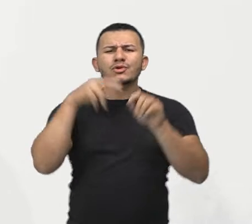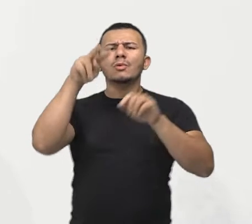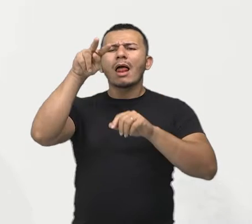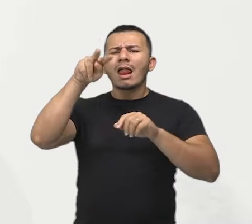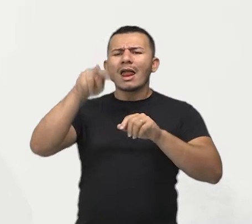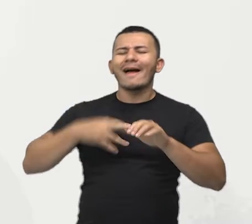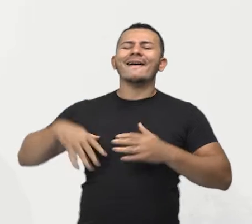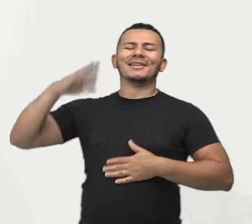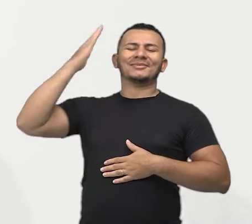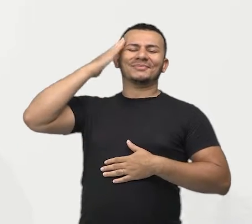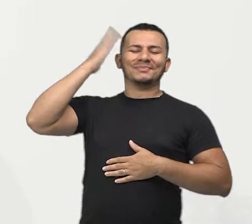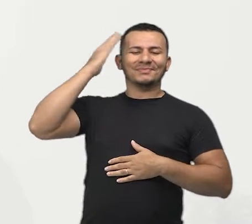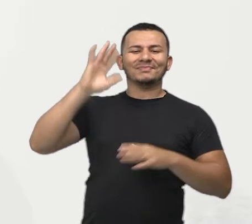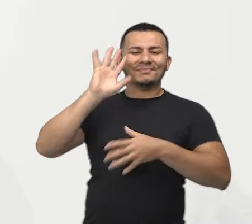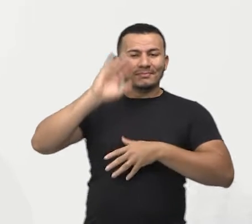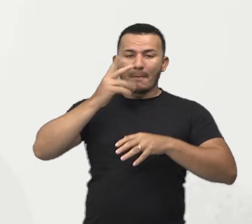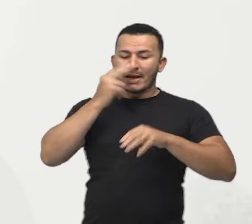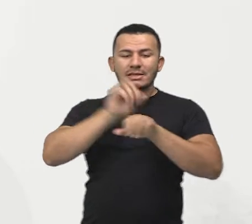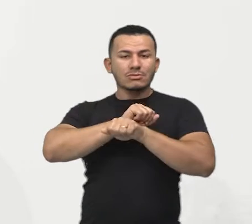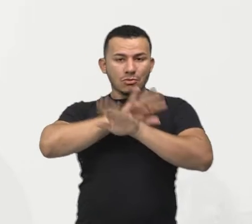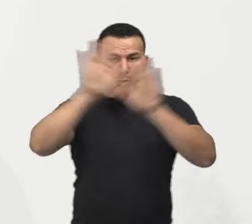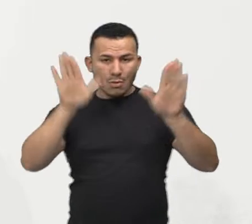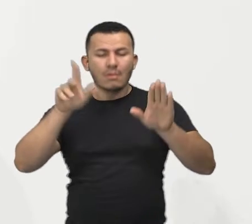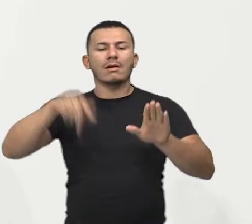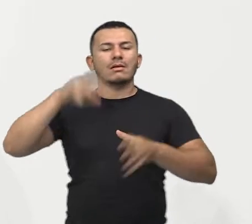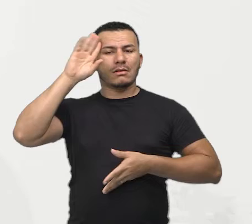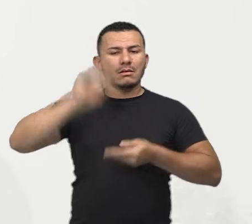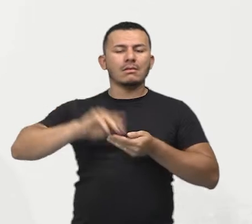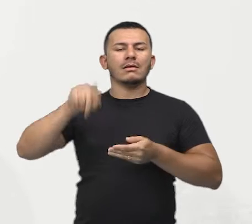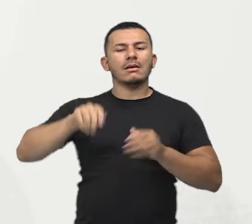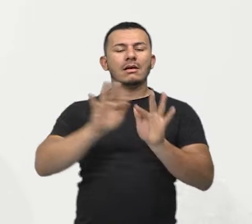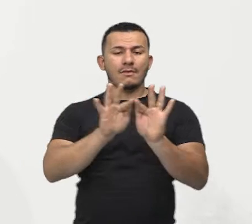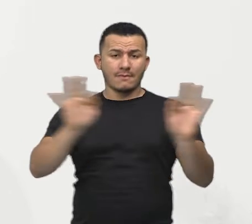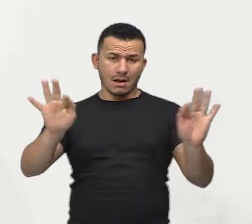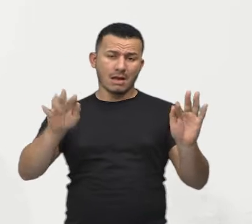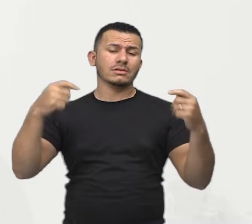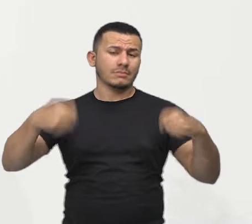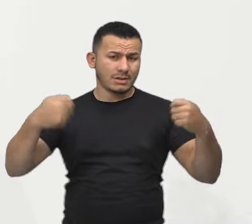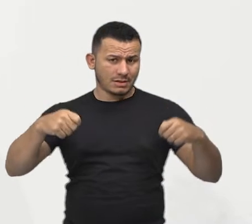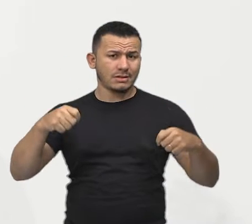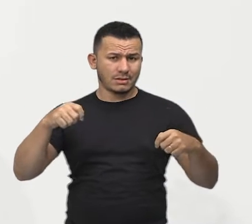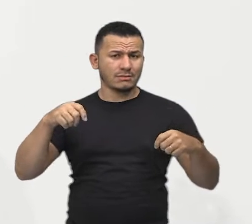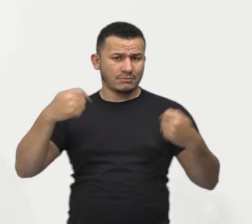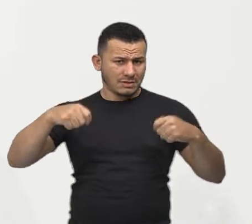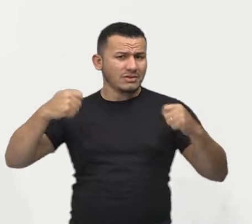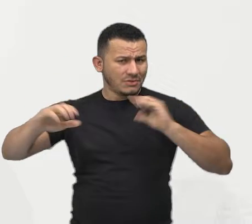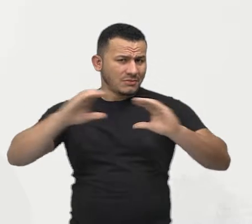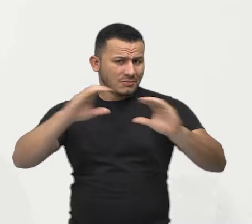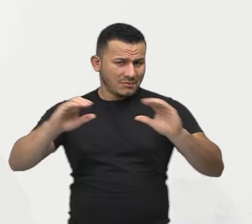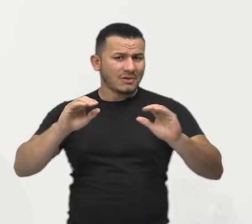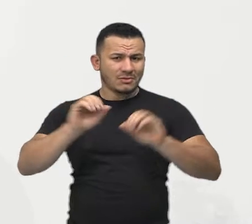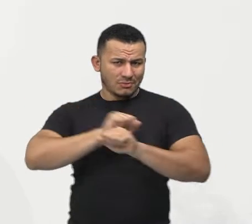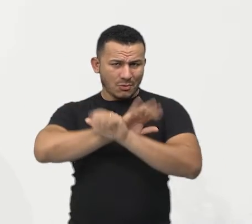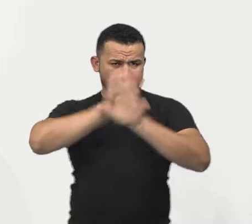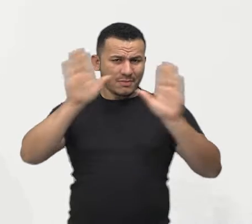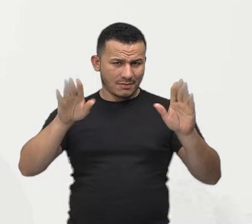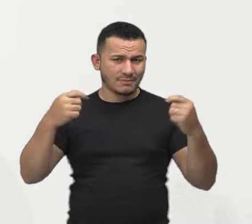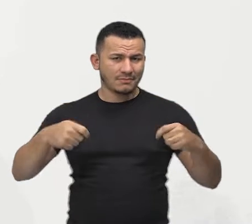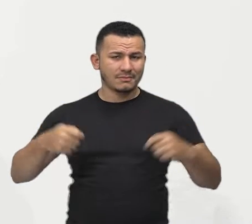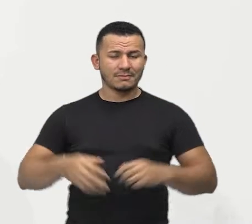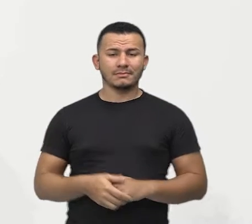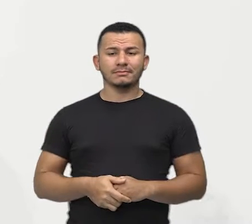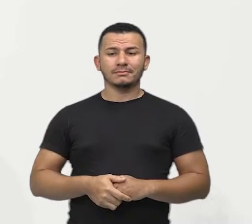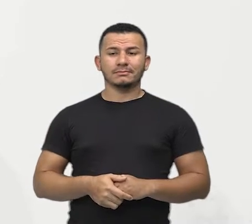uma frase. Então, guardem isso. Para ser uma frase, o enunciado tem que ter sentido completo. Com base